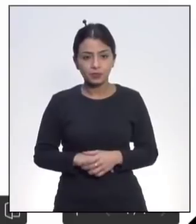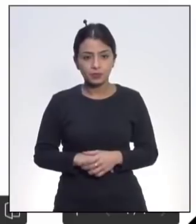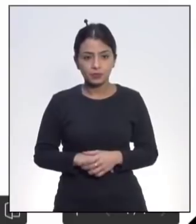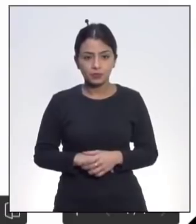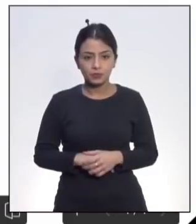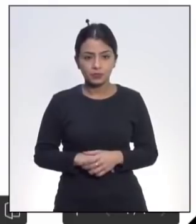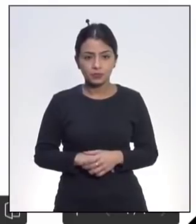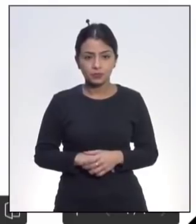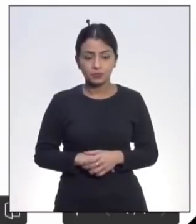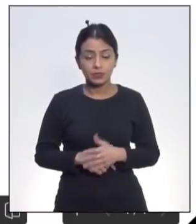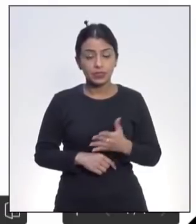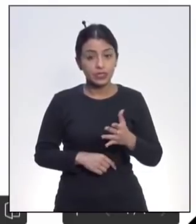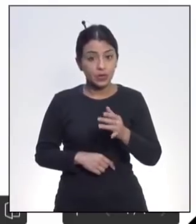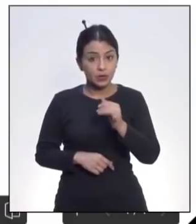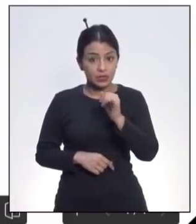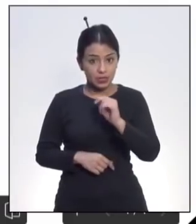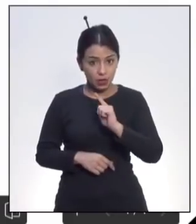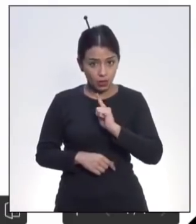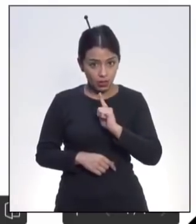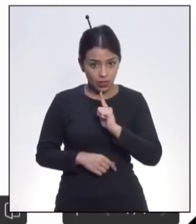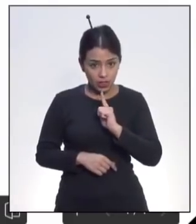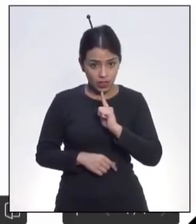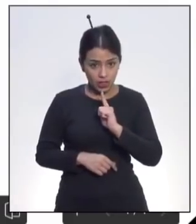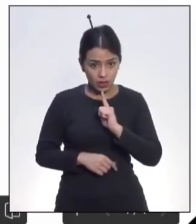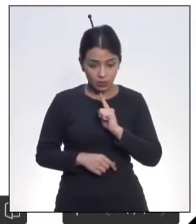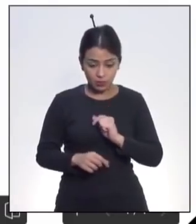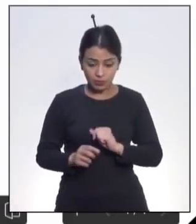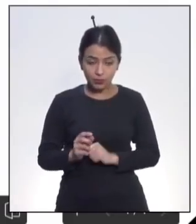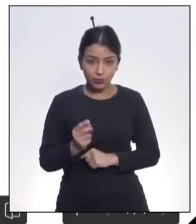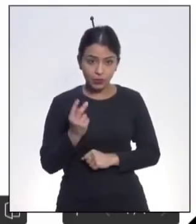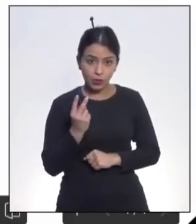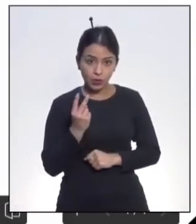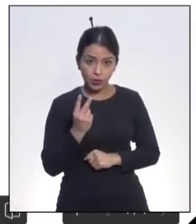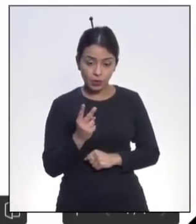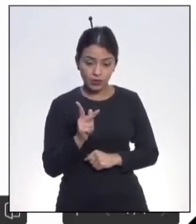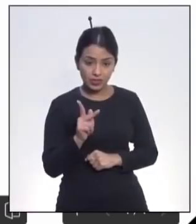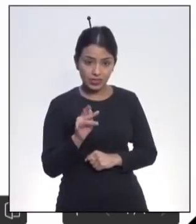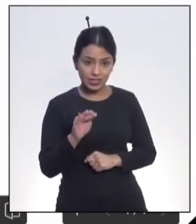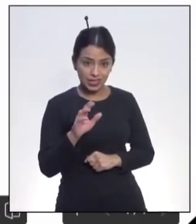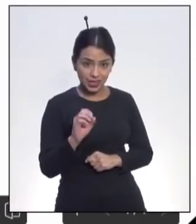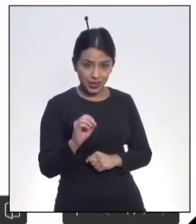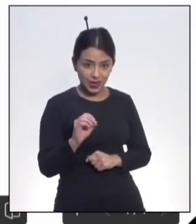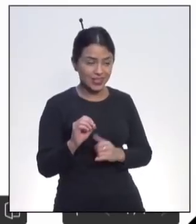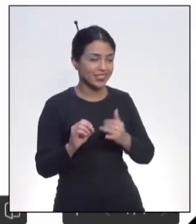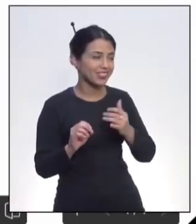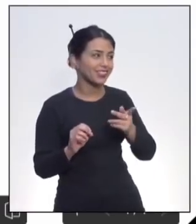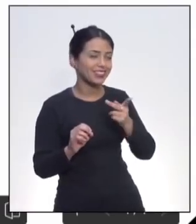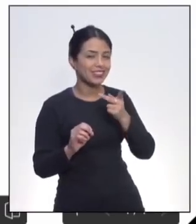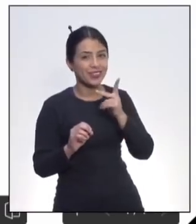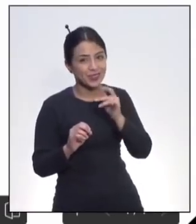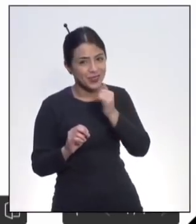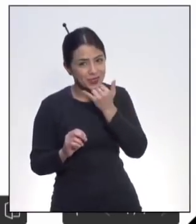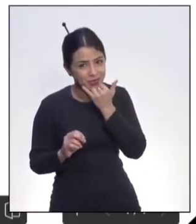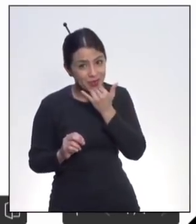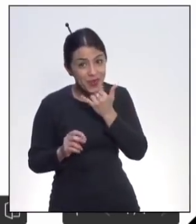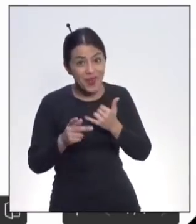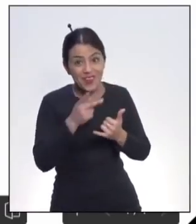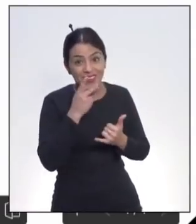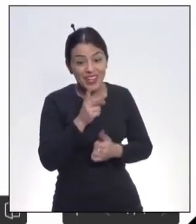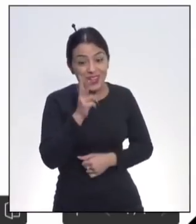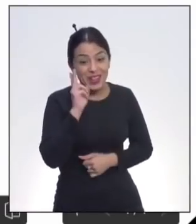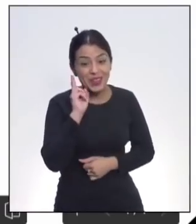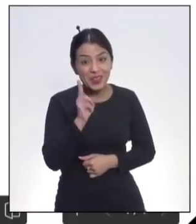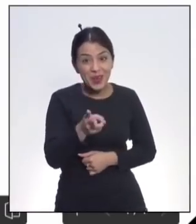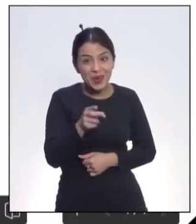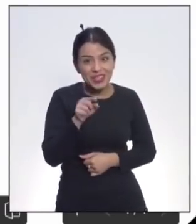quilogramas, 2 quilogramas, olha como é fácil da gente associar. 2.000 quilogramas é carne pra caramba. Muita coisa.